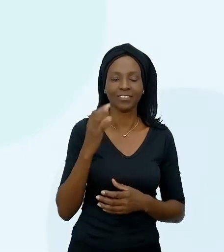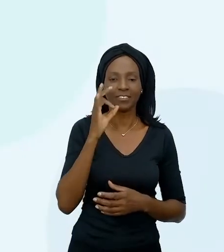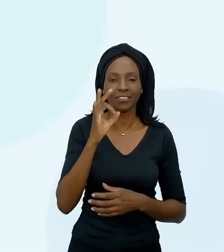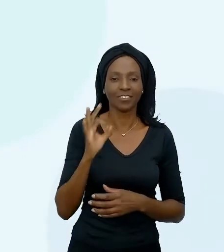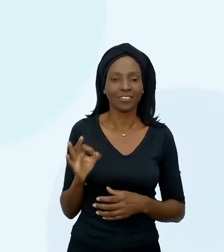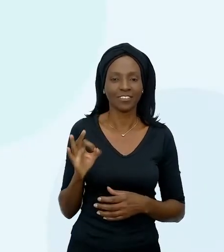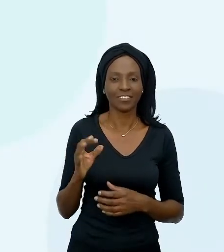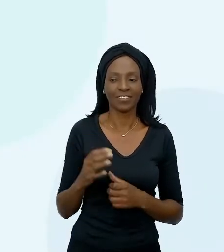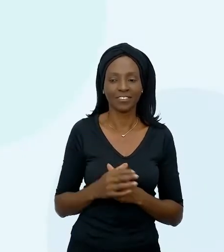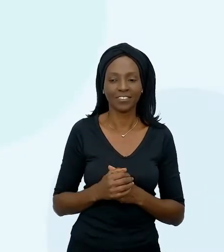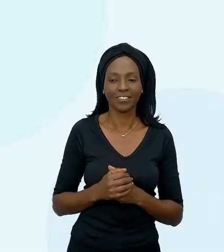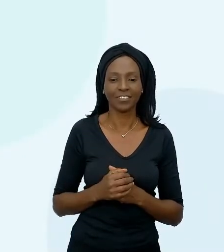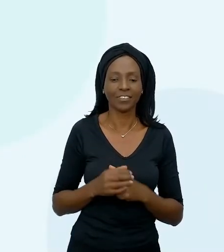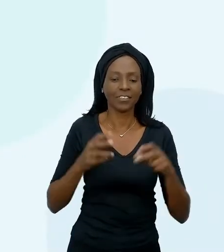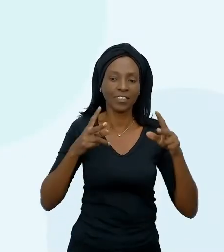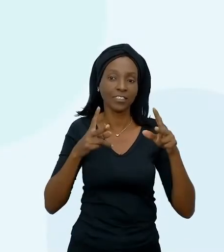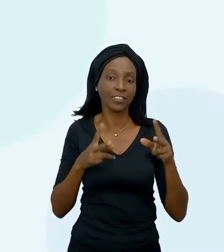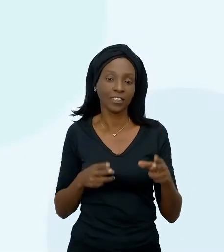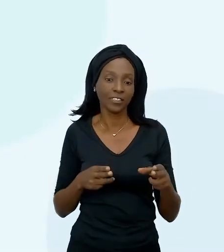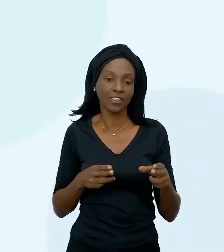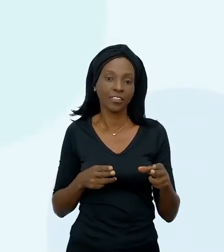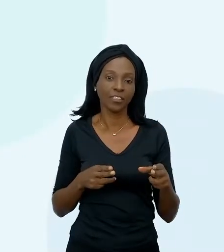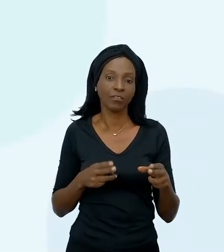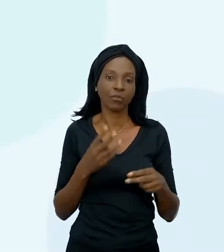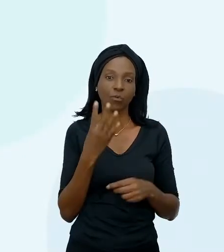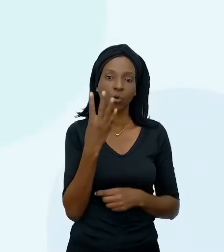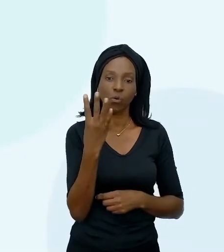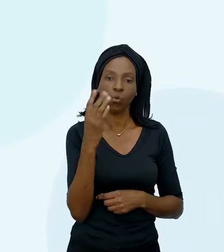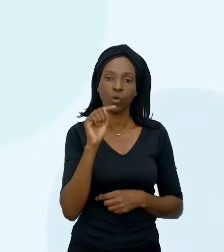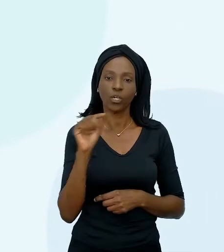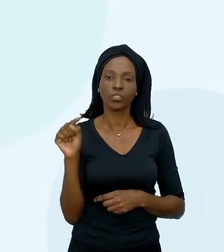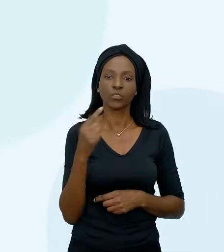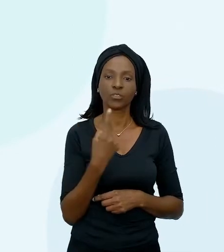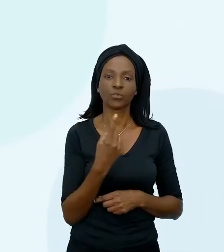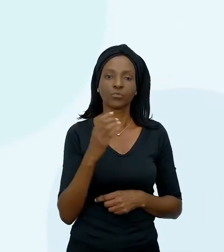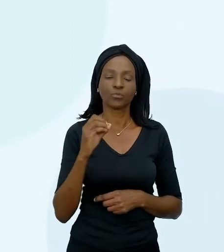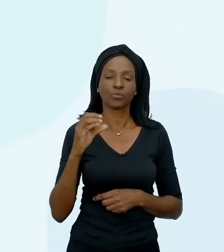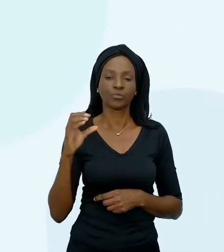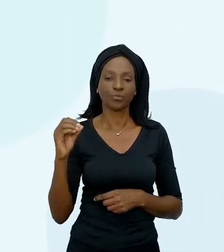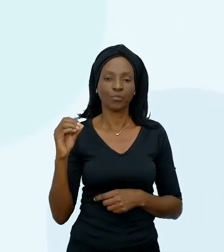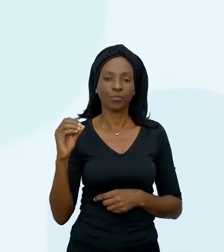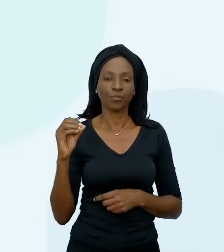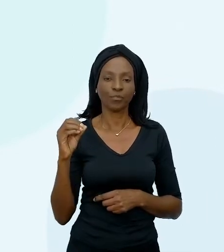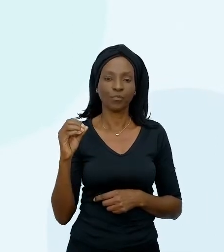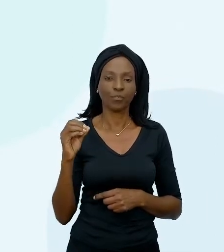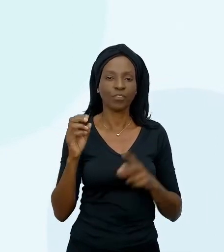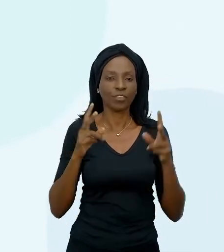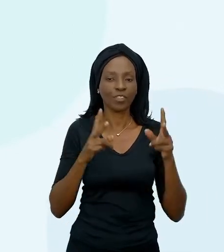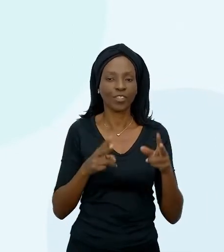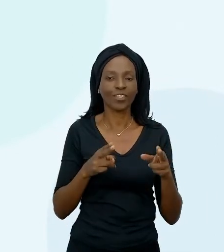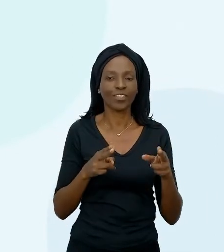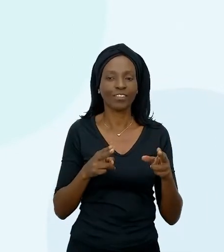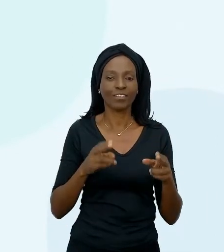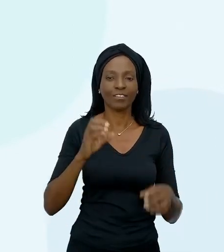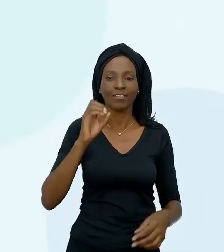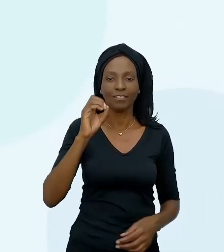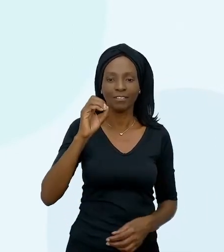4% é a mesma coisa que 4 sobre 100, que é igual a